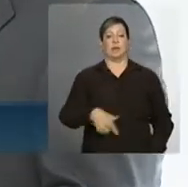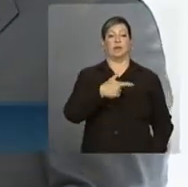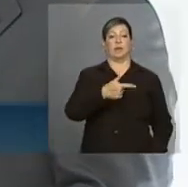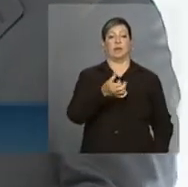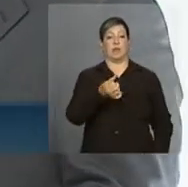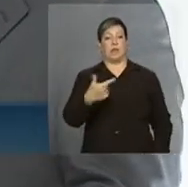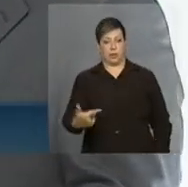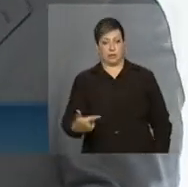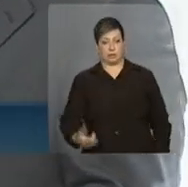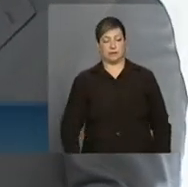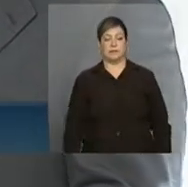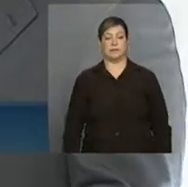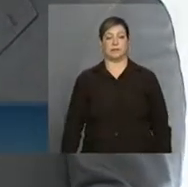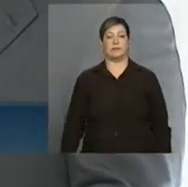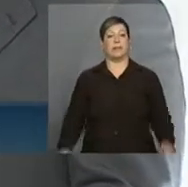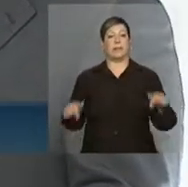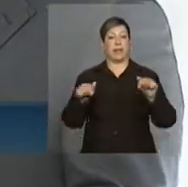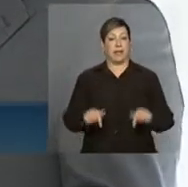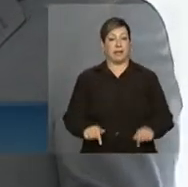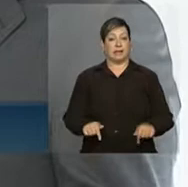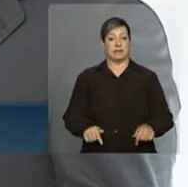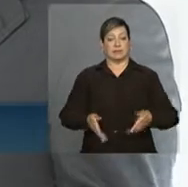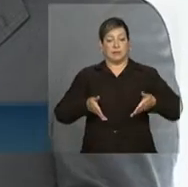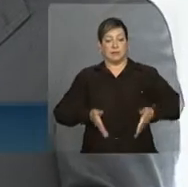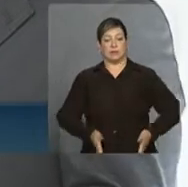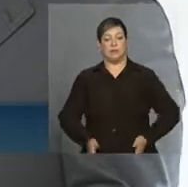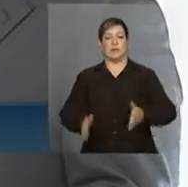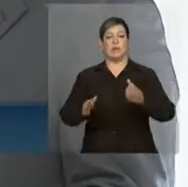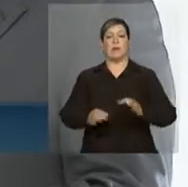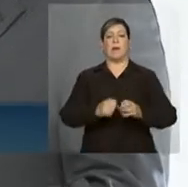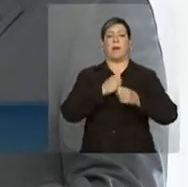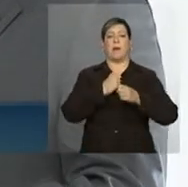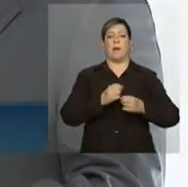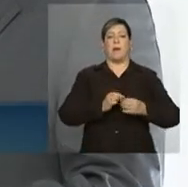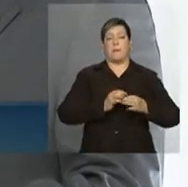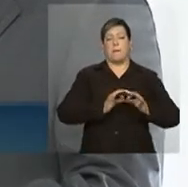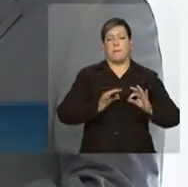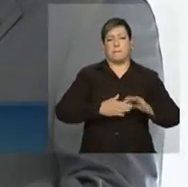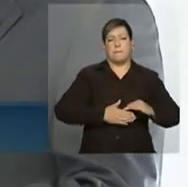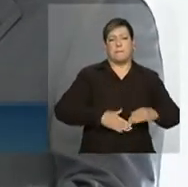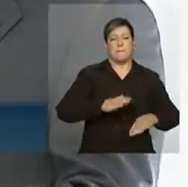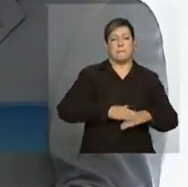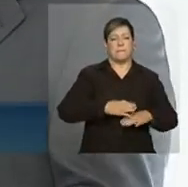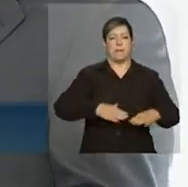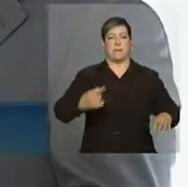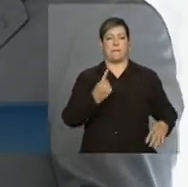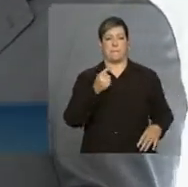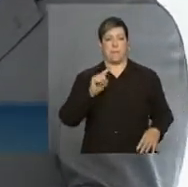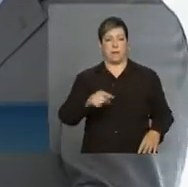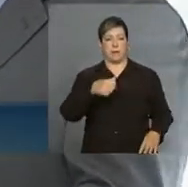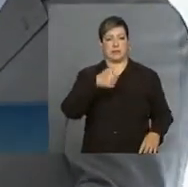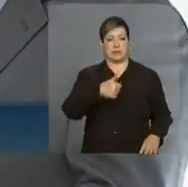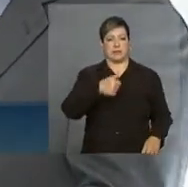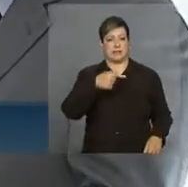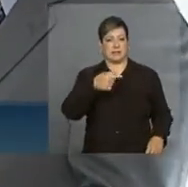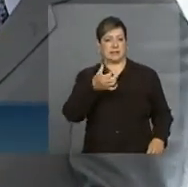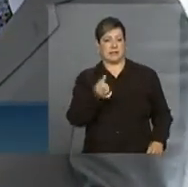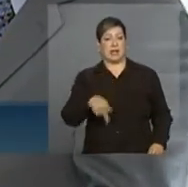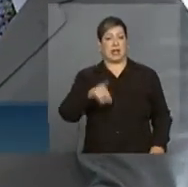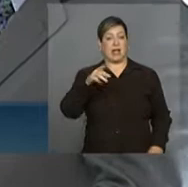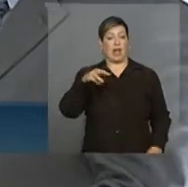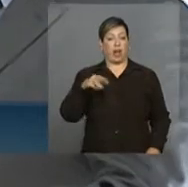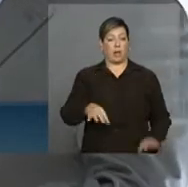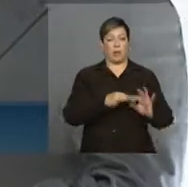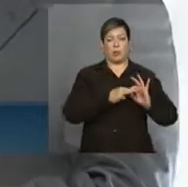153-262. Esse trecho é o maior trecho das concessões, são 1.176